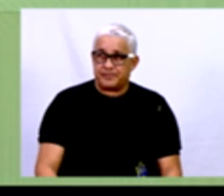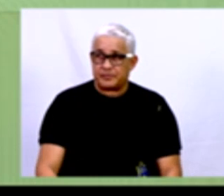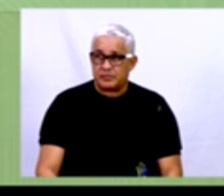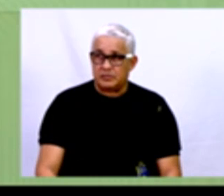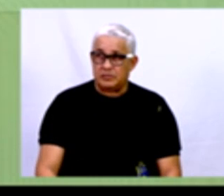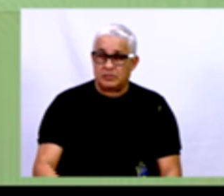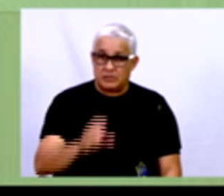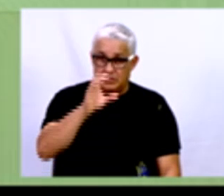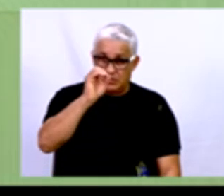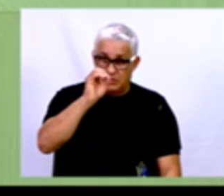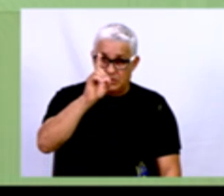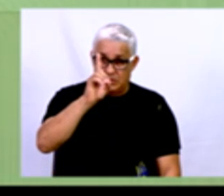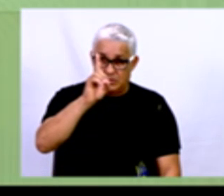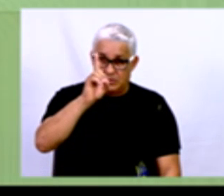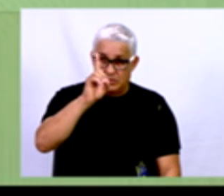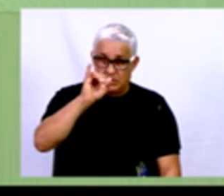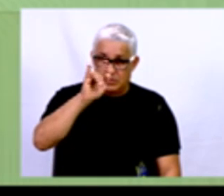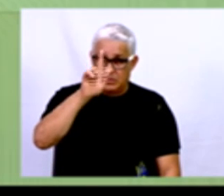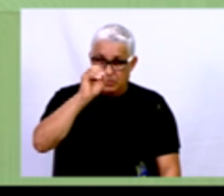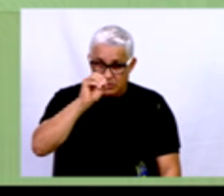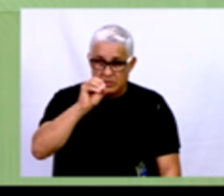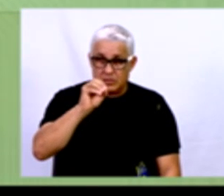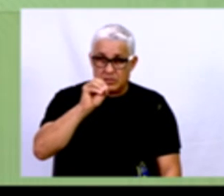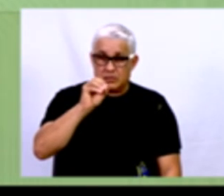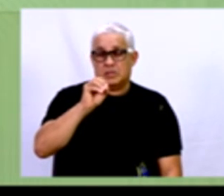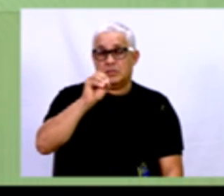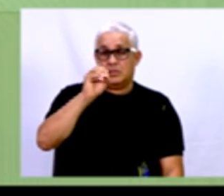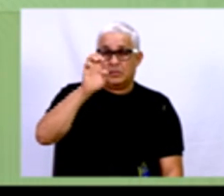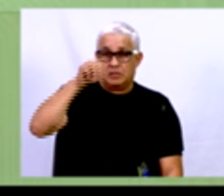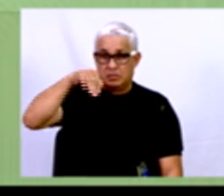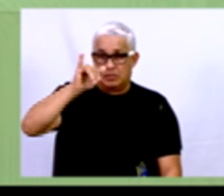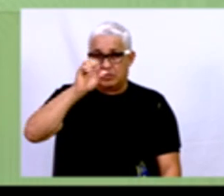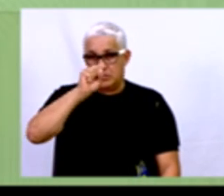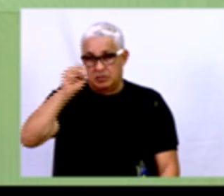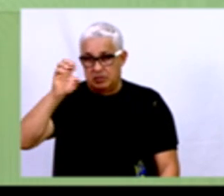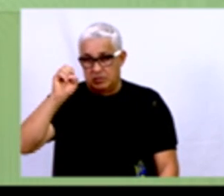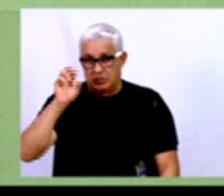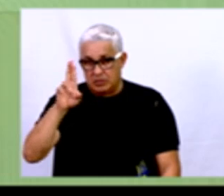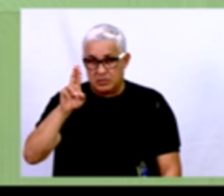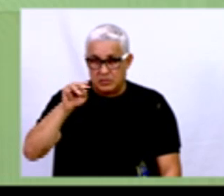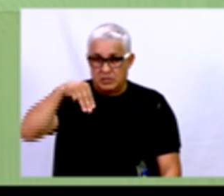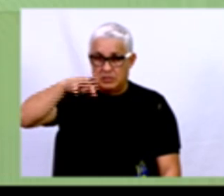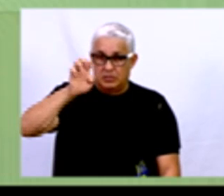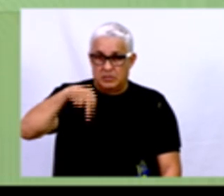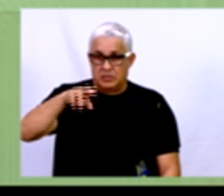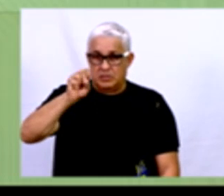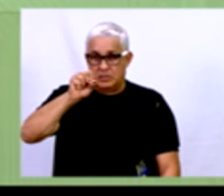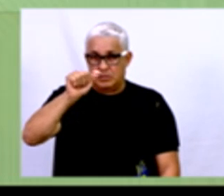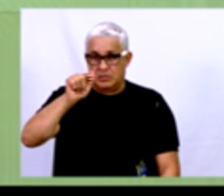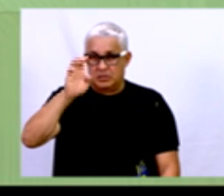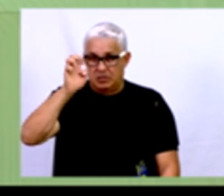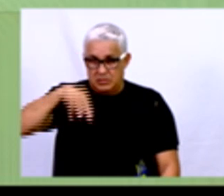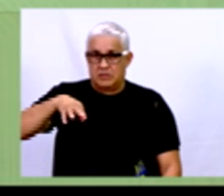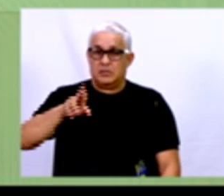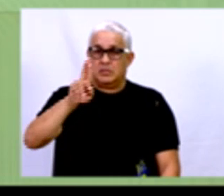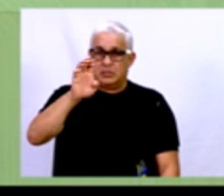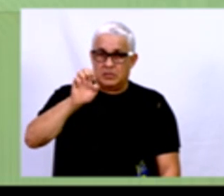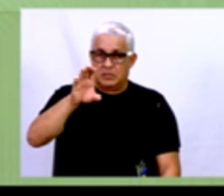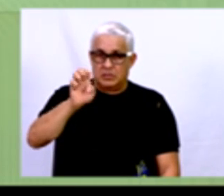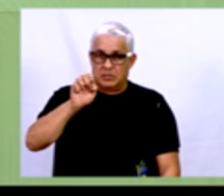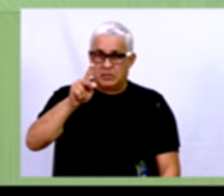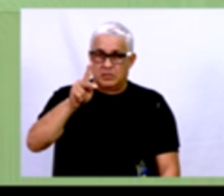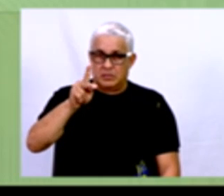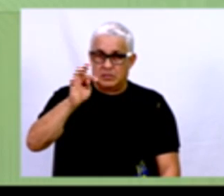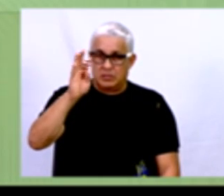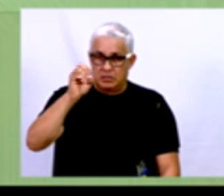o código, o emissor, a mensagem, o receptor, o